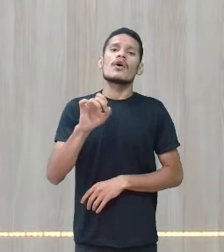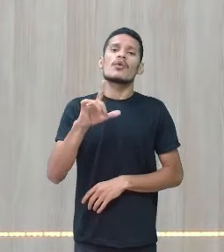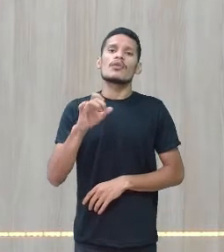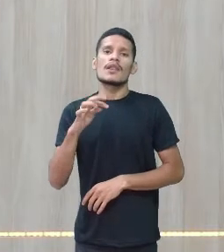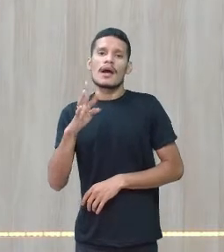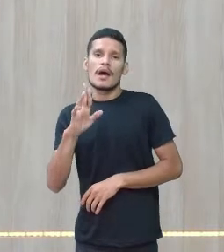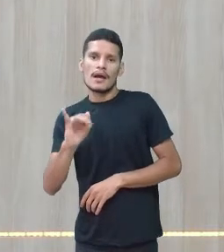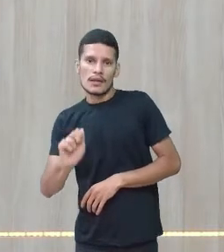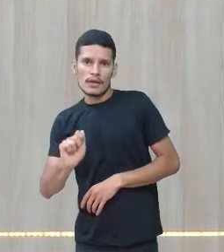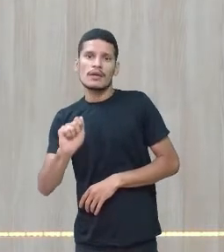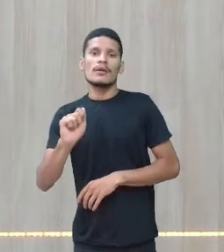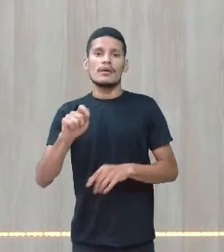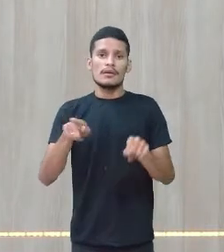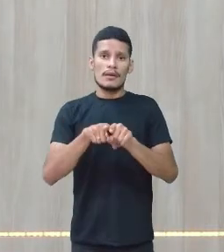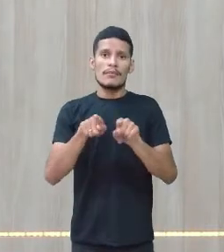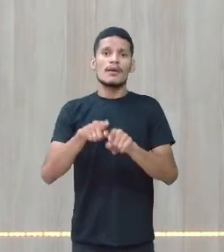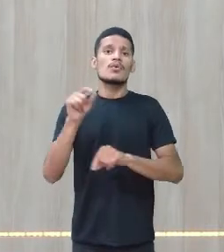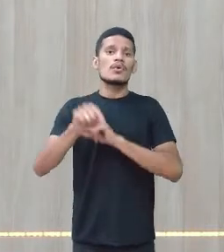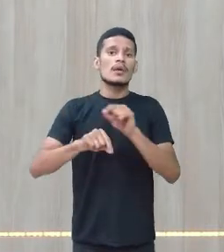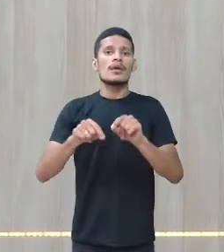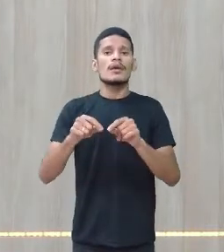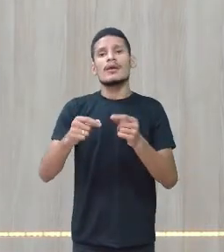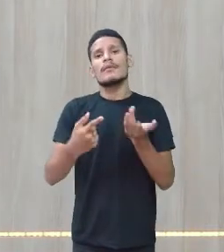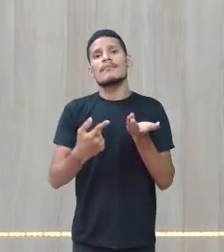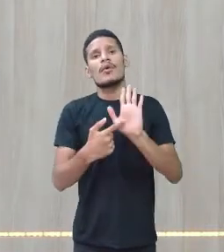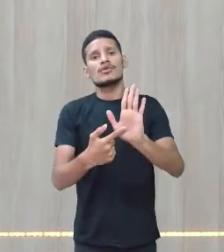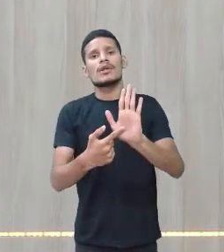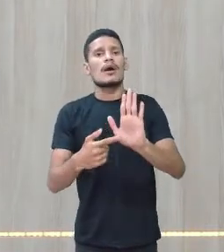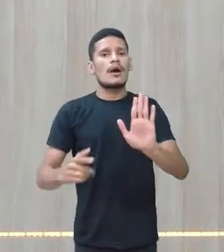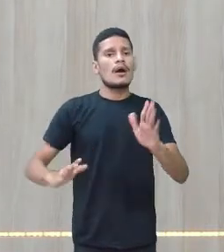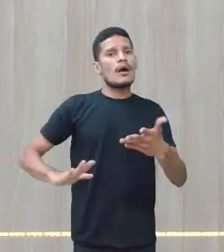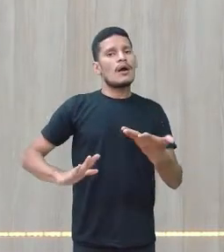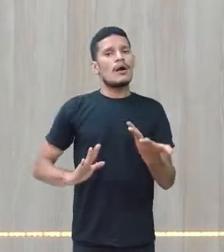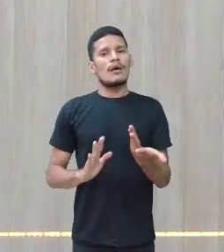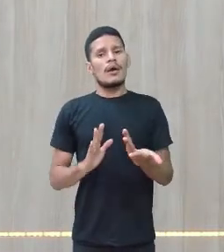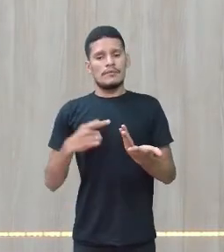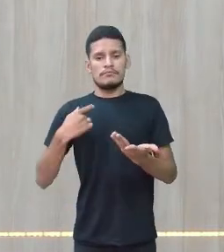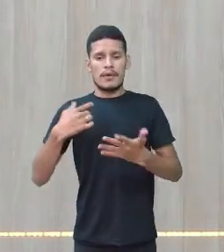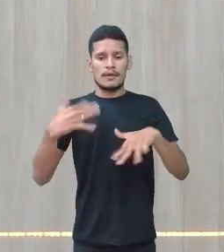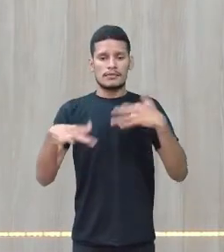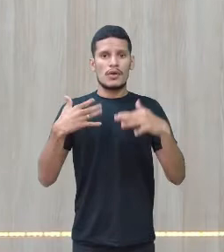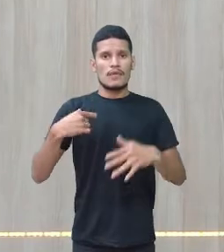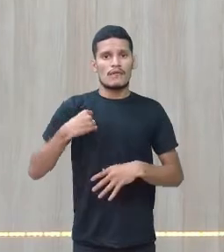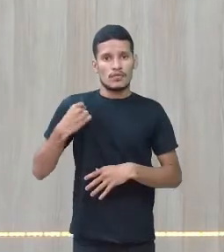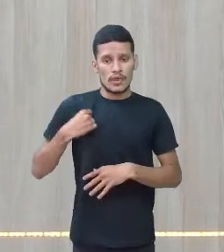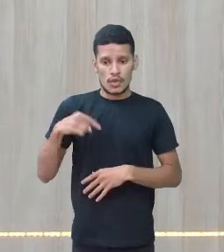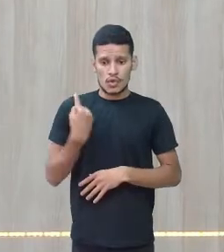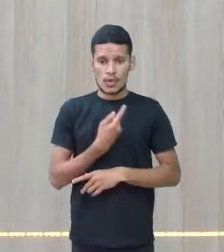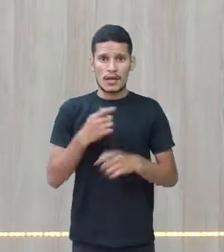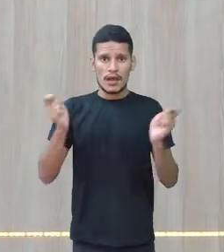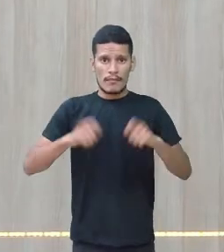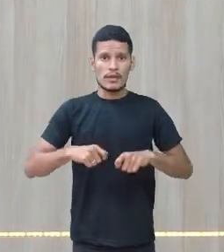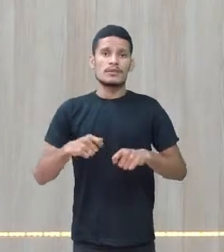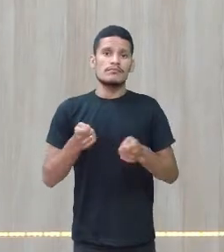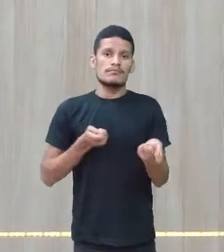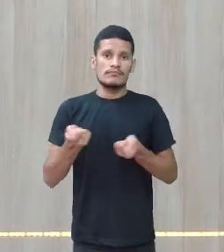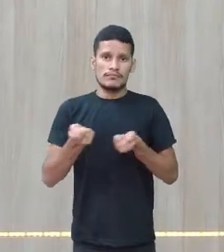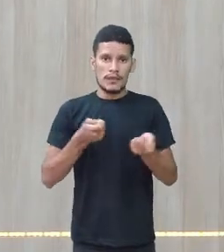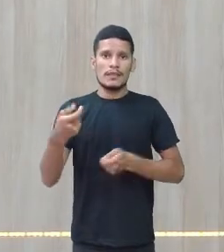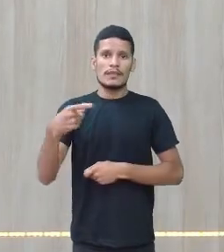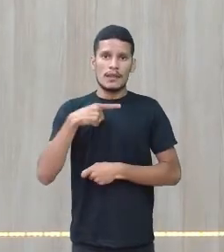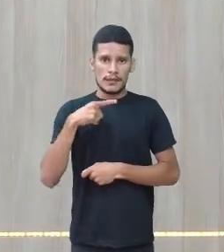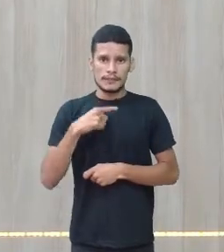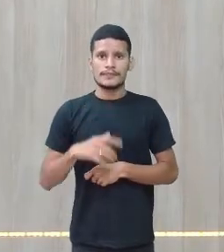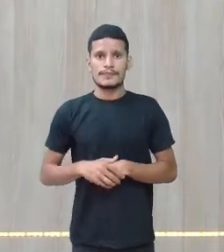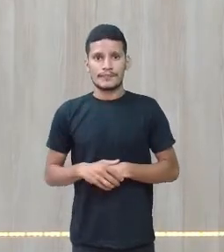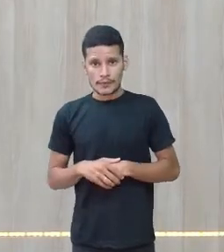no chat, para ver se alguém coloca uma ação voluntária, É aquela que a gente pode comandar. E vamos